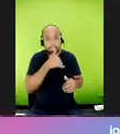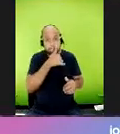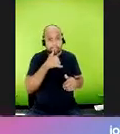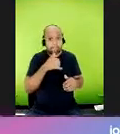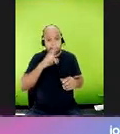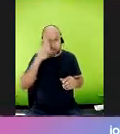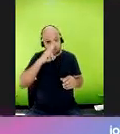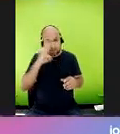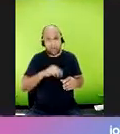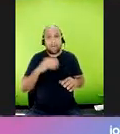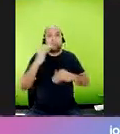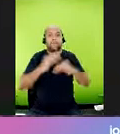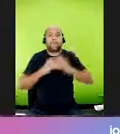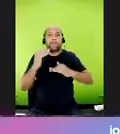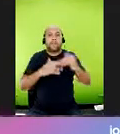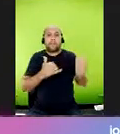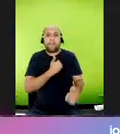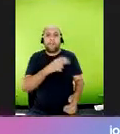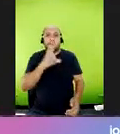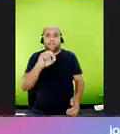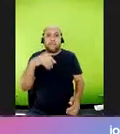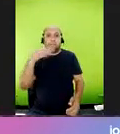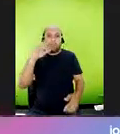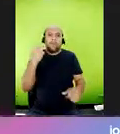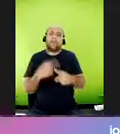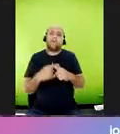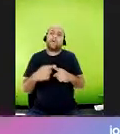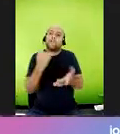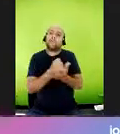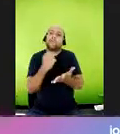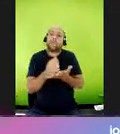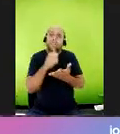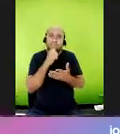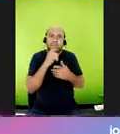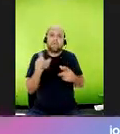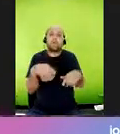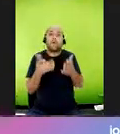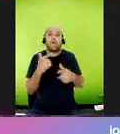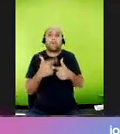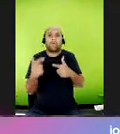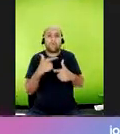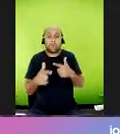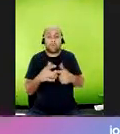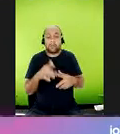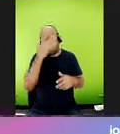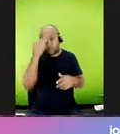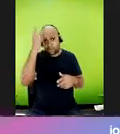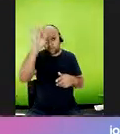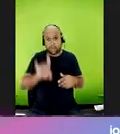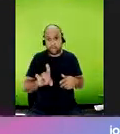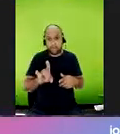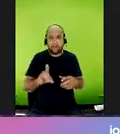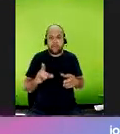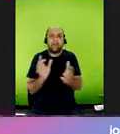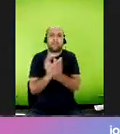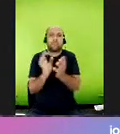profissionais acima dos 50 para você porque você não vai contratar Qual o teu problema com relação a isso profissionais com deficiência a gente fez uma campanha agora